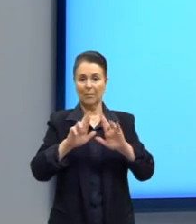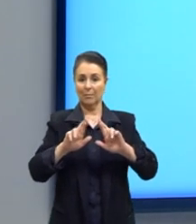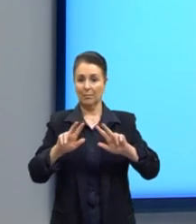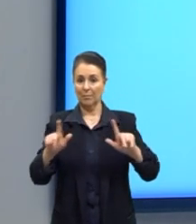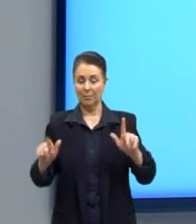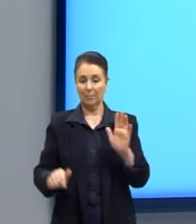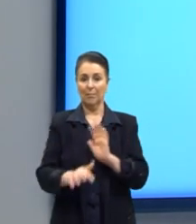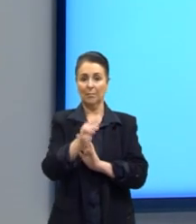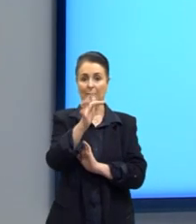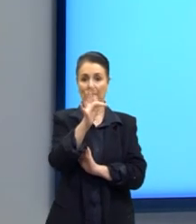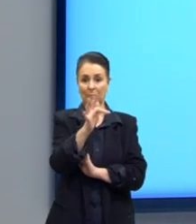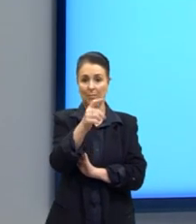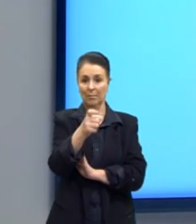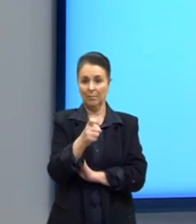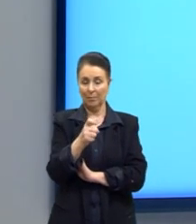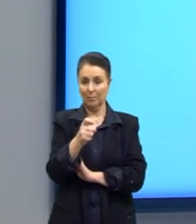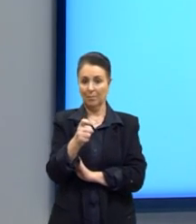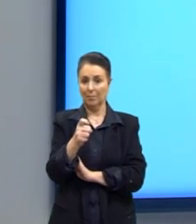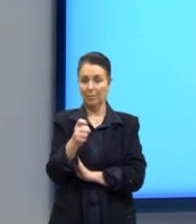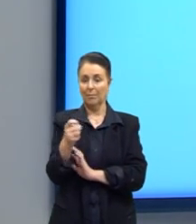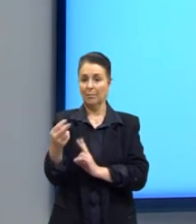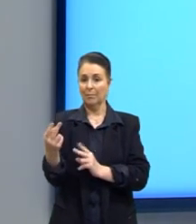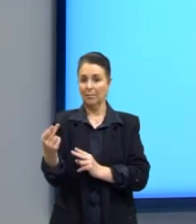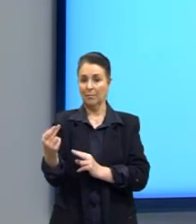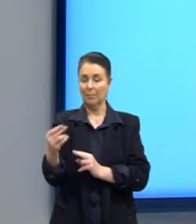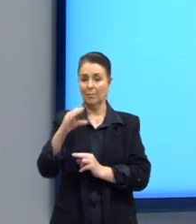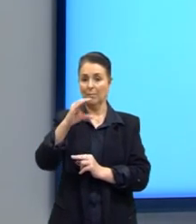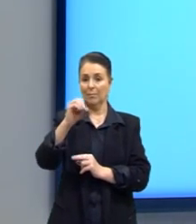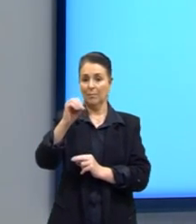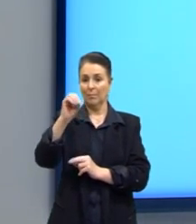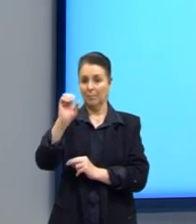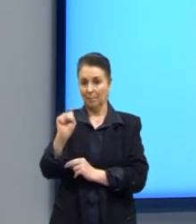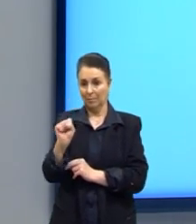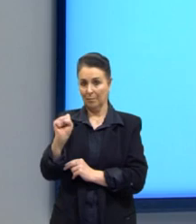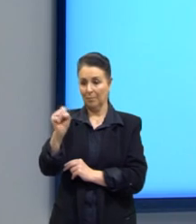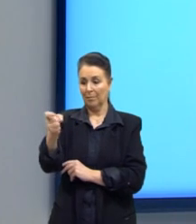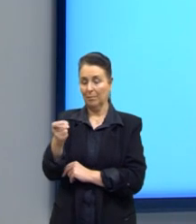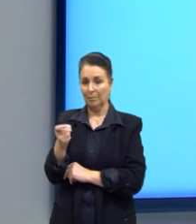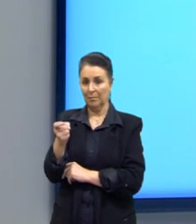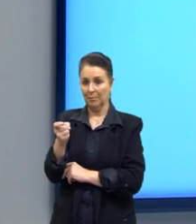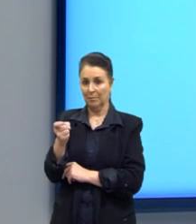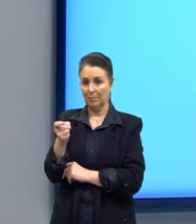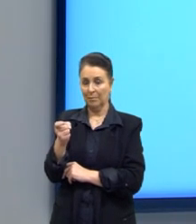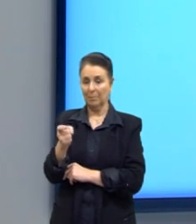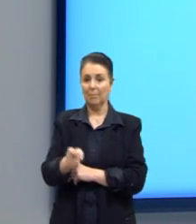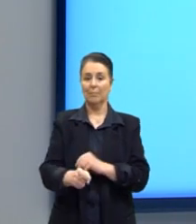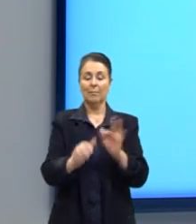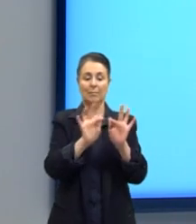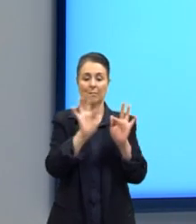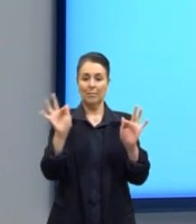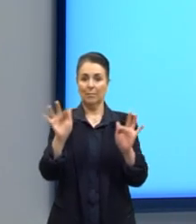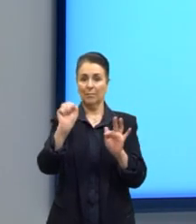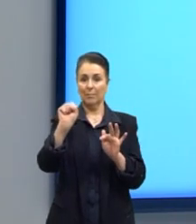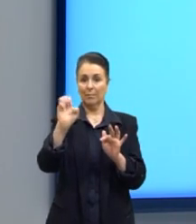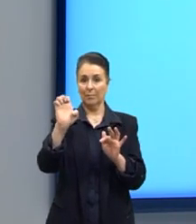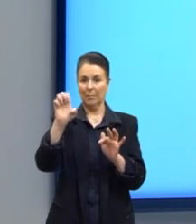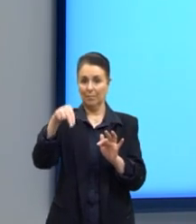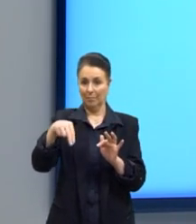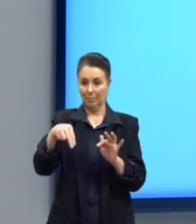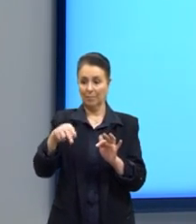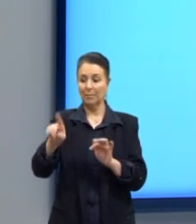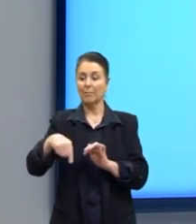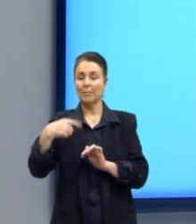f de x igual a cosseno de x assim como a função seno a função